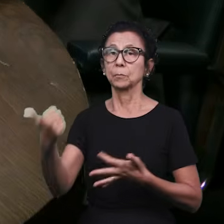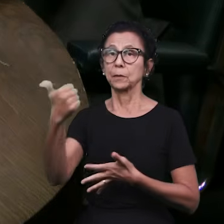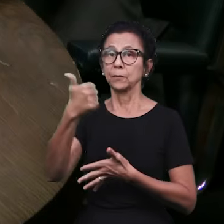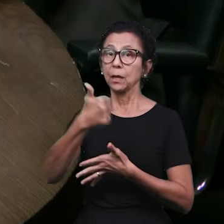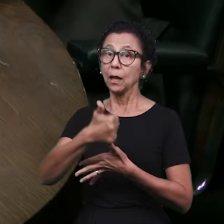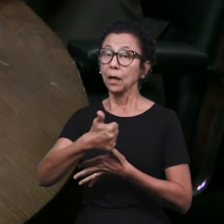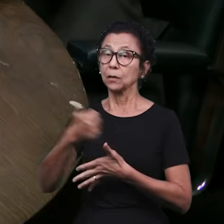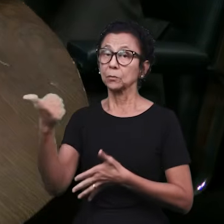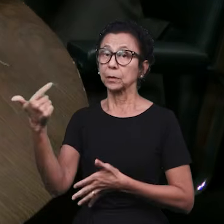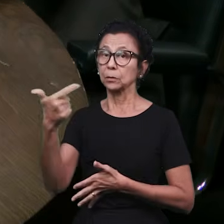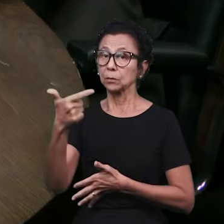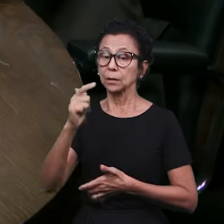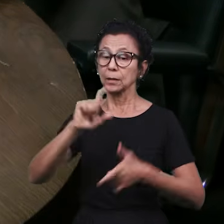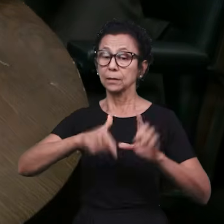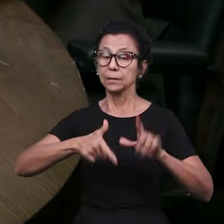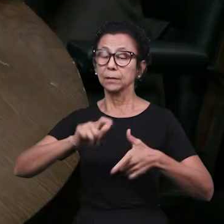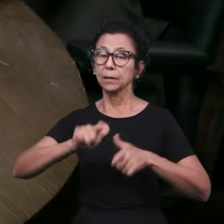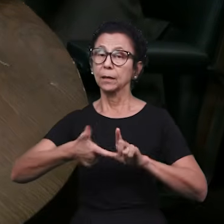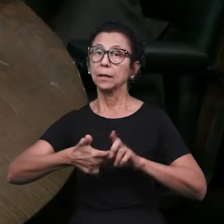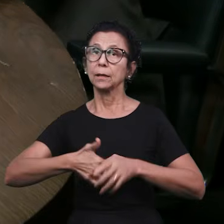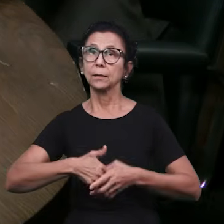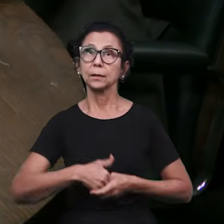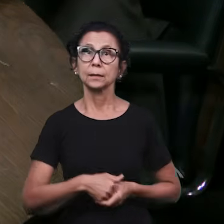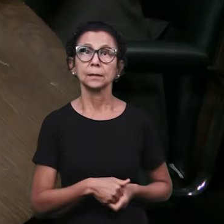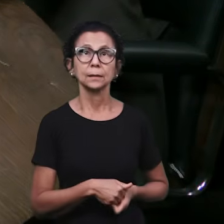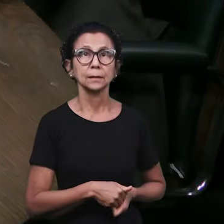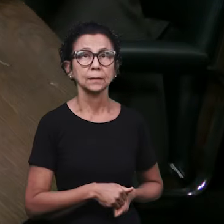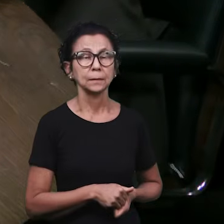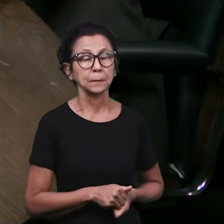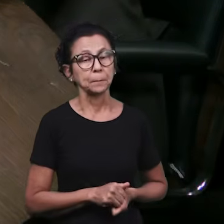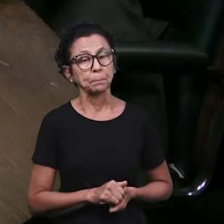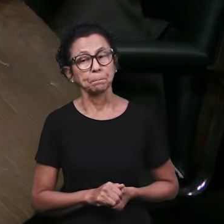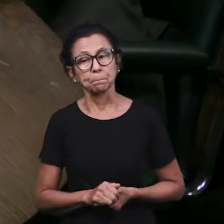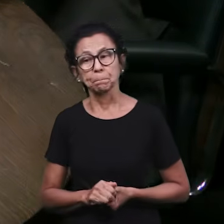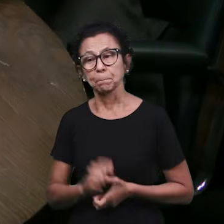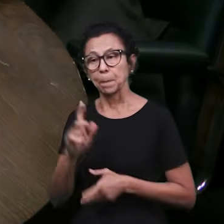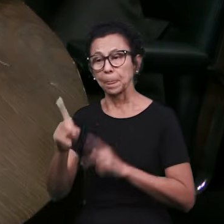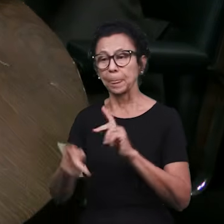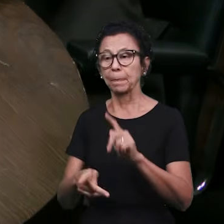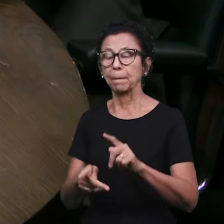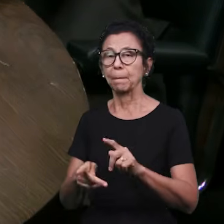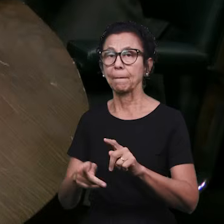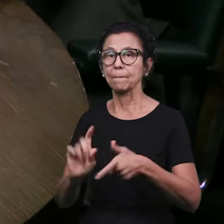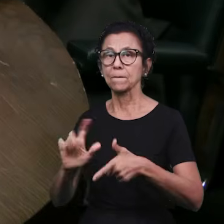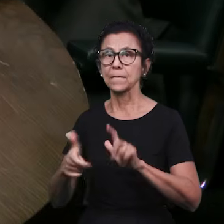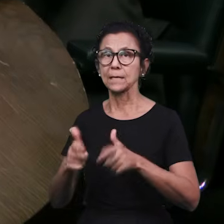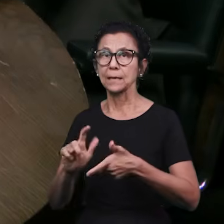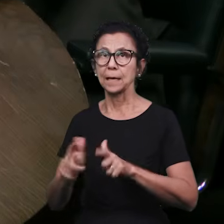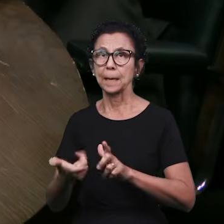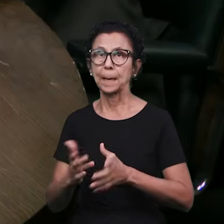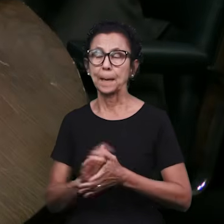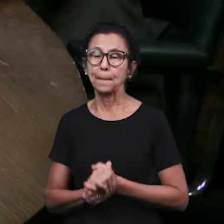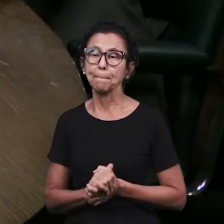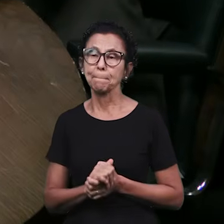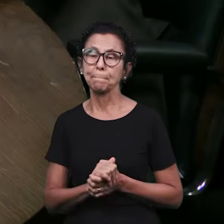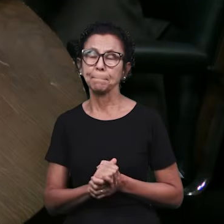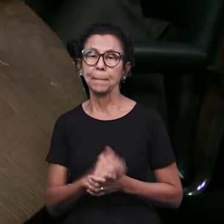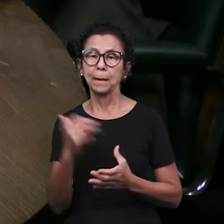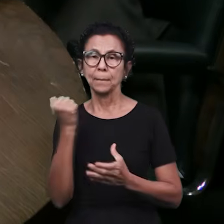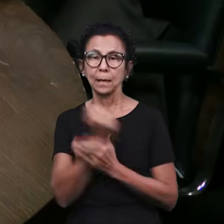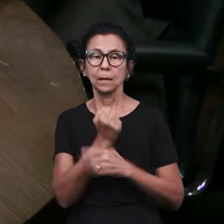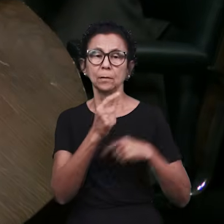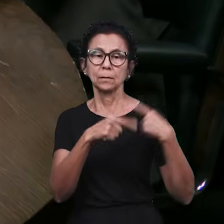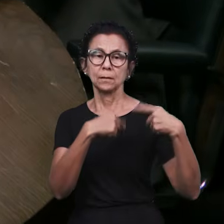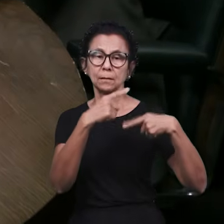Israel. Porque Israel foi eleito através da sua consanguinidade, ou seja, através do sangue da família de